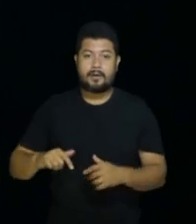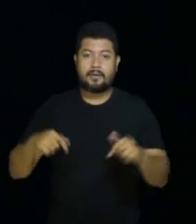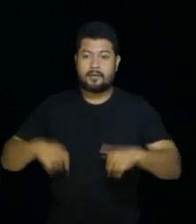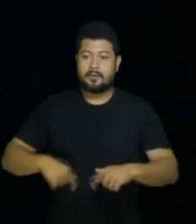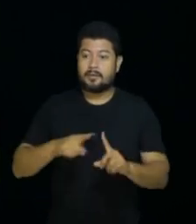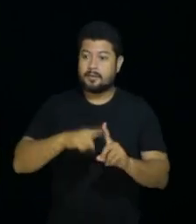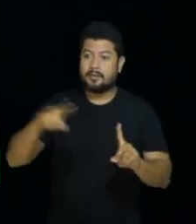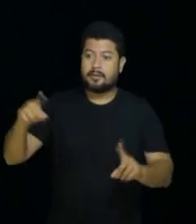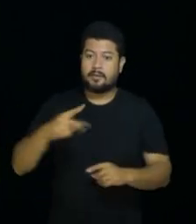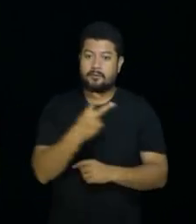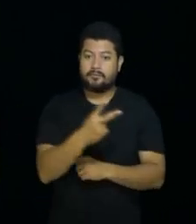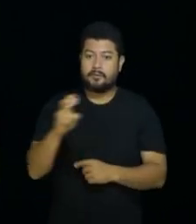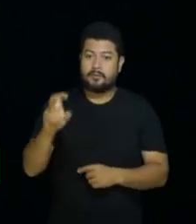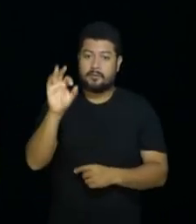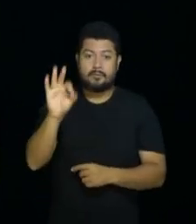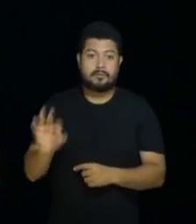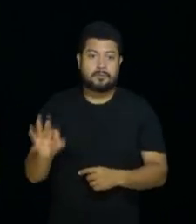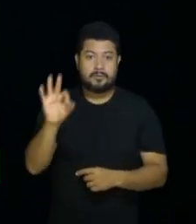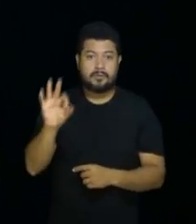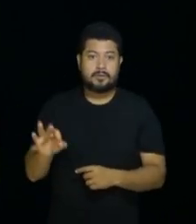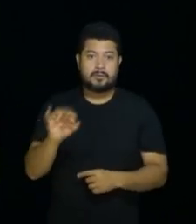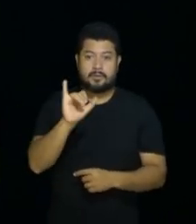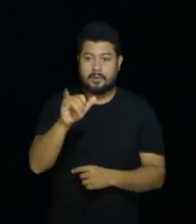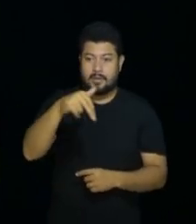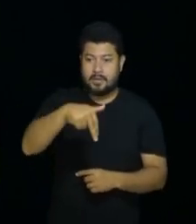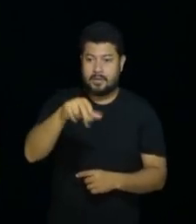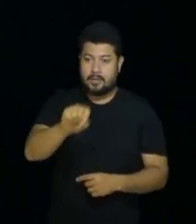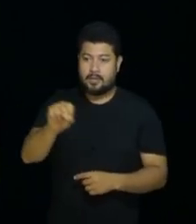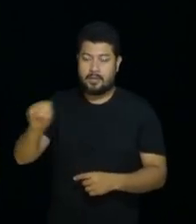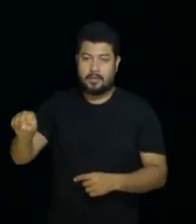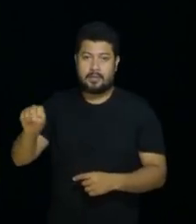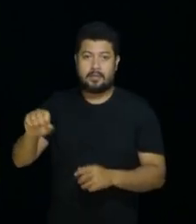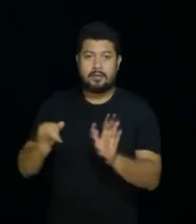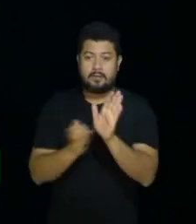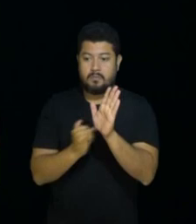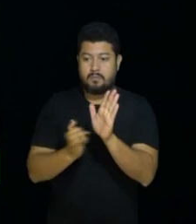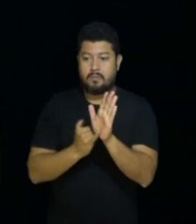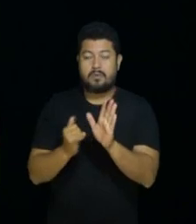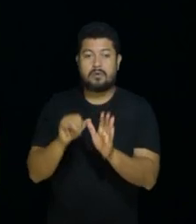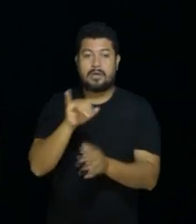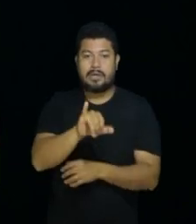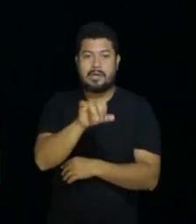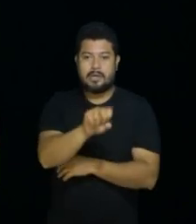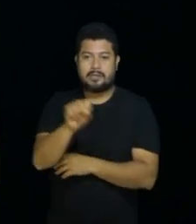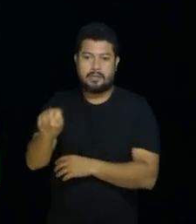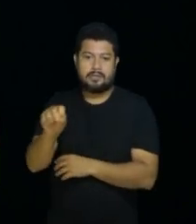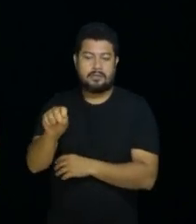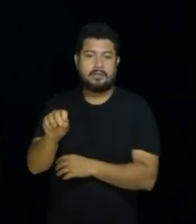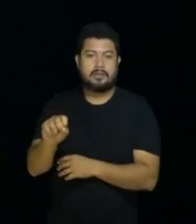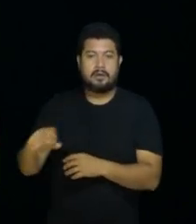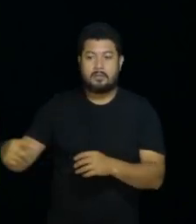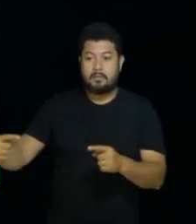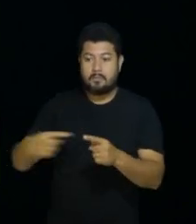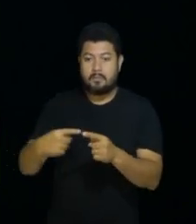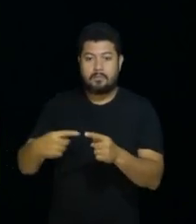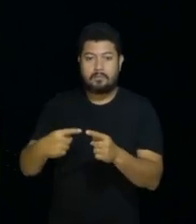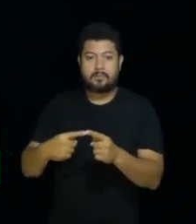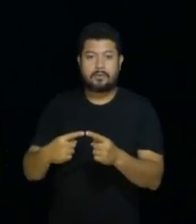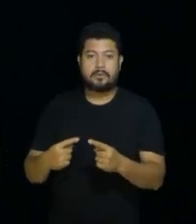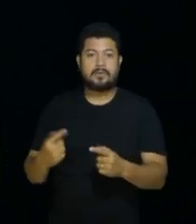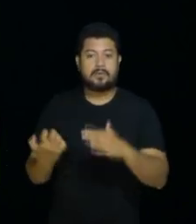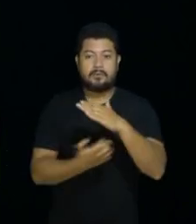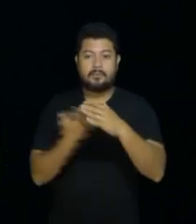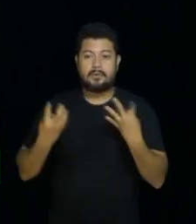do ISS, do imposto municipal, é gerado através das empresas de tecnologia. São mais de 50 milhões por ano, somente em